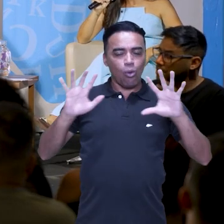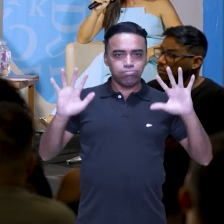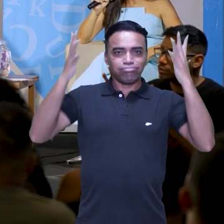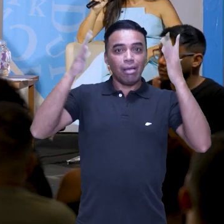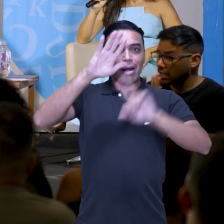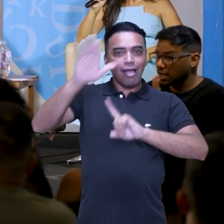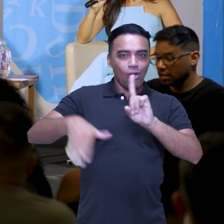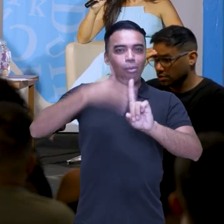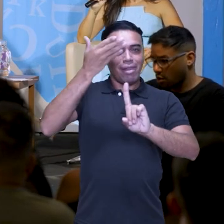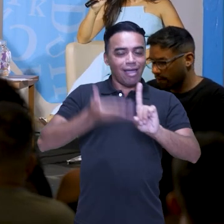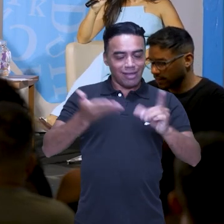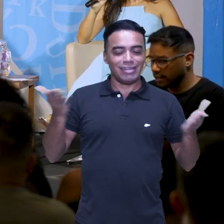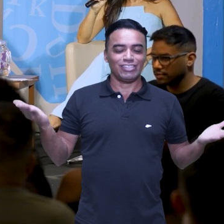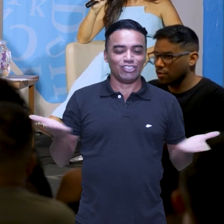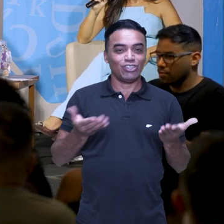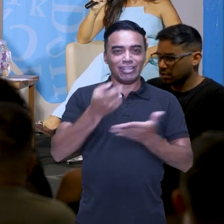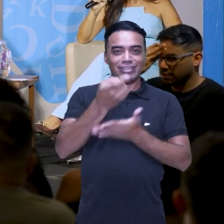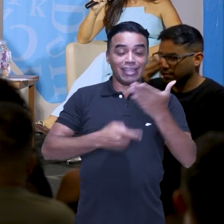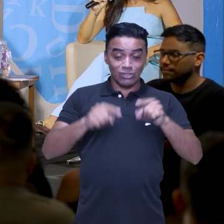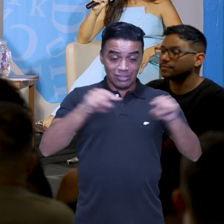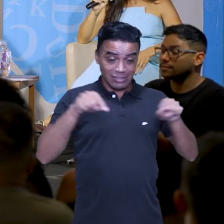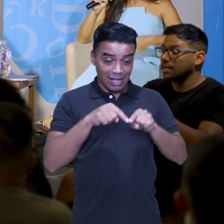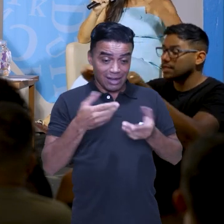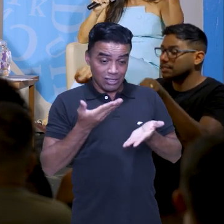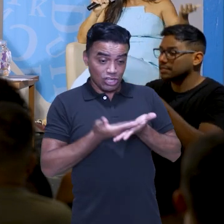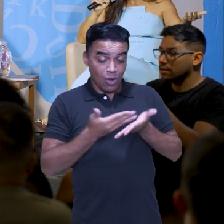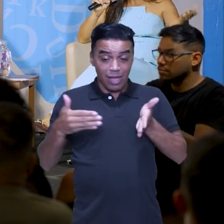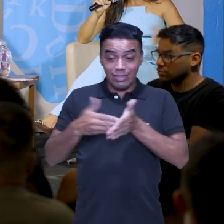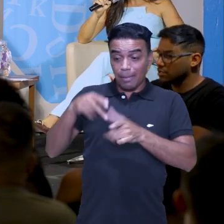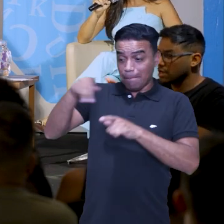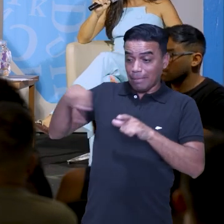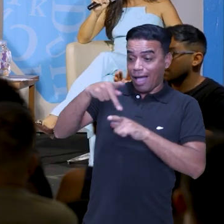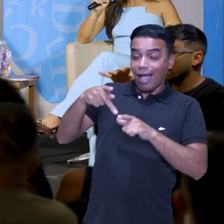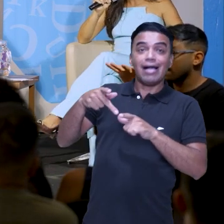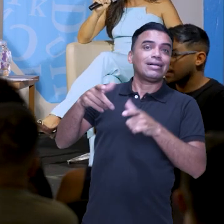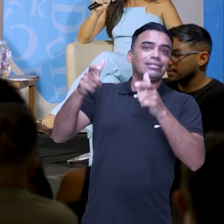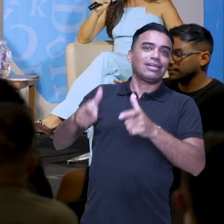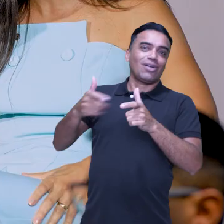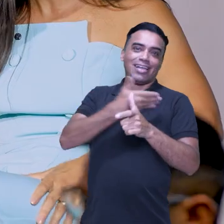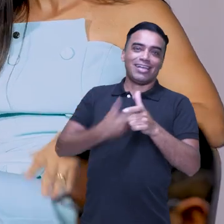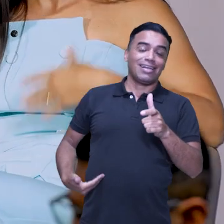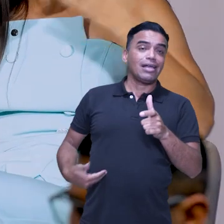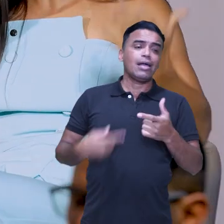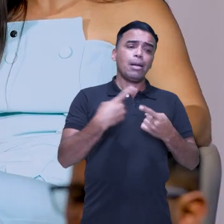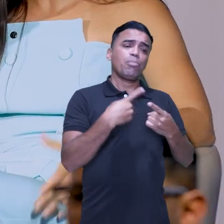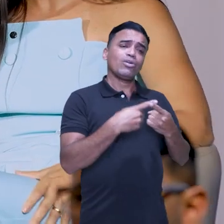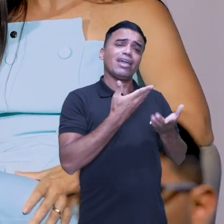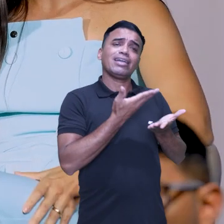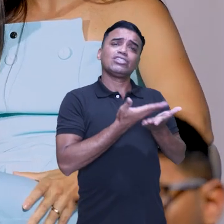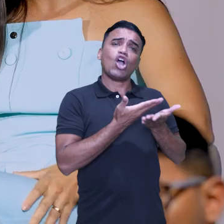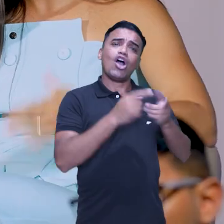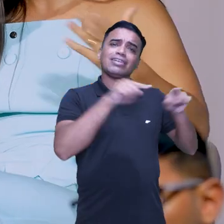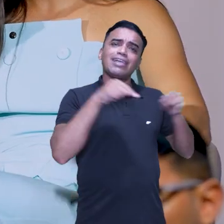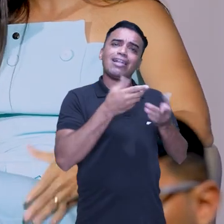essa homenagem. É um texto que chama Da Sala de Aula à Praça Pública. Vocês já devem presumir por que da sala de aula, né? Em decorrência